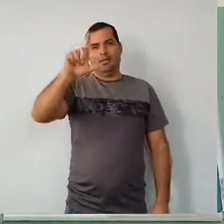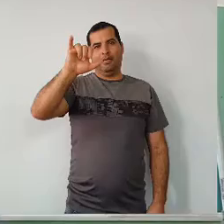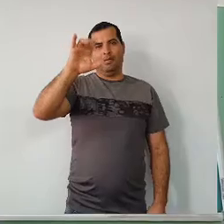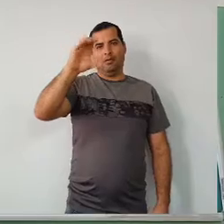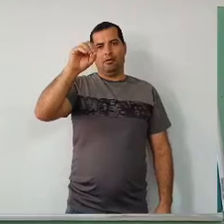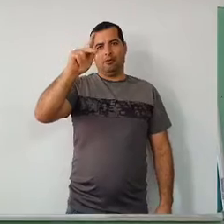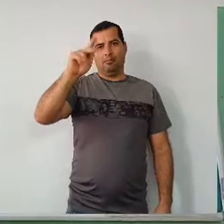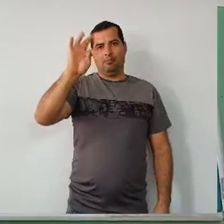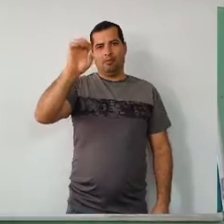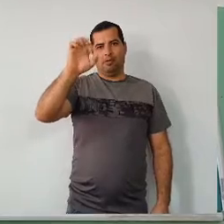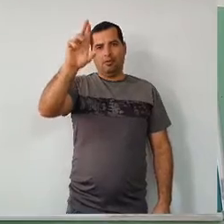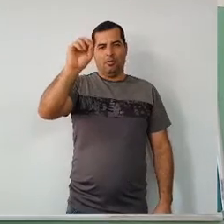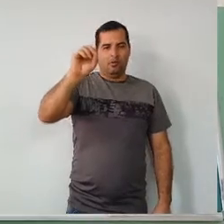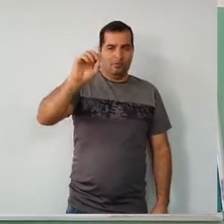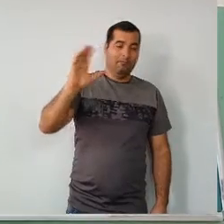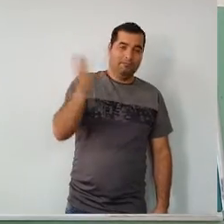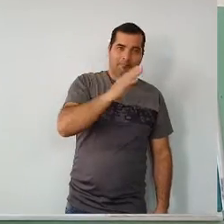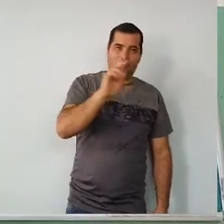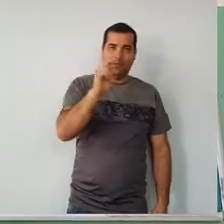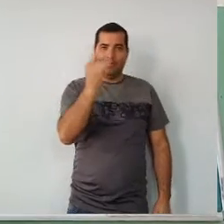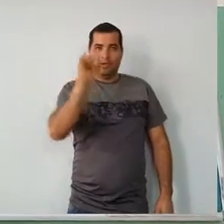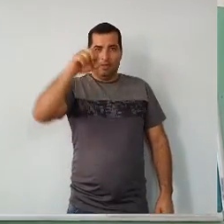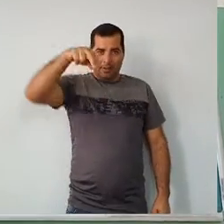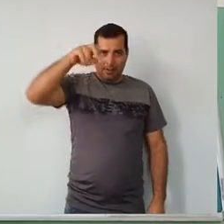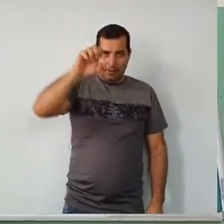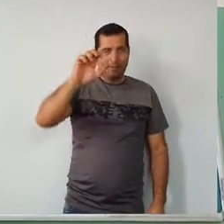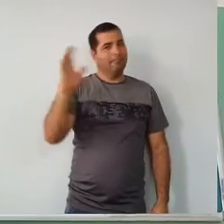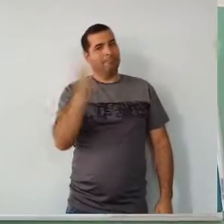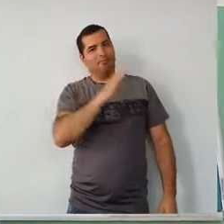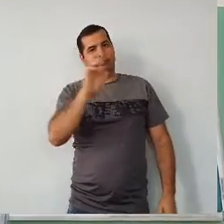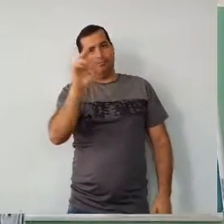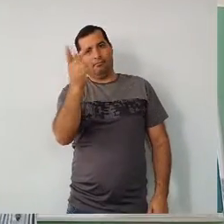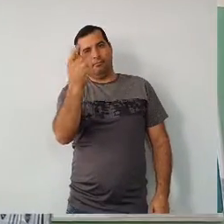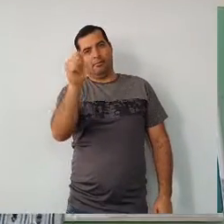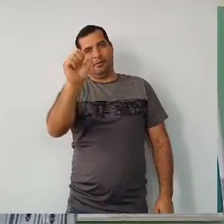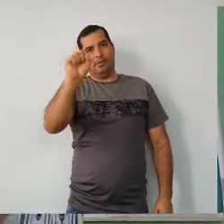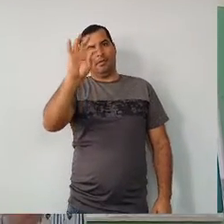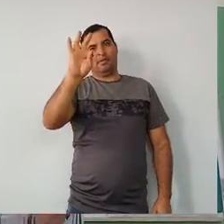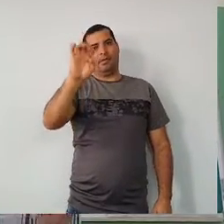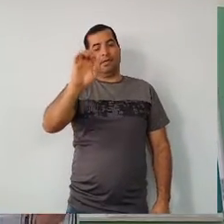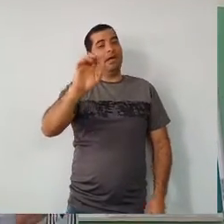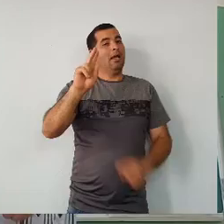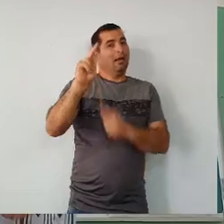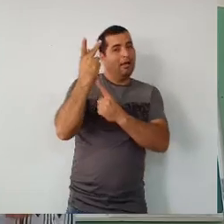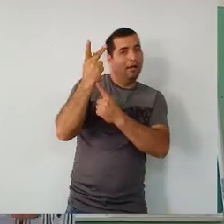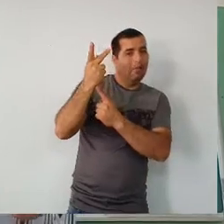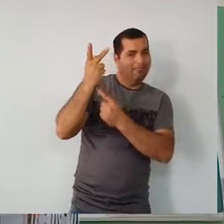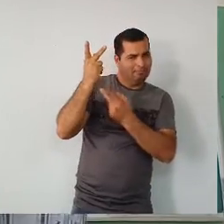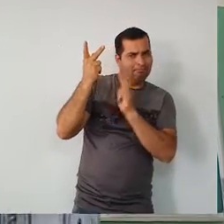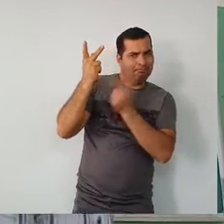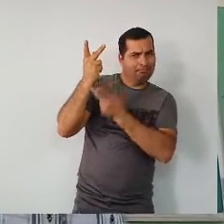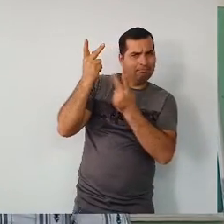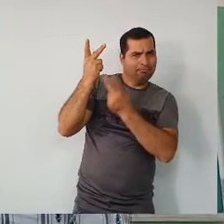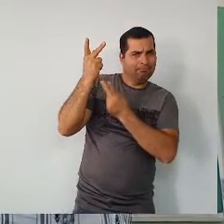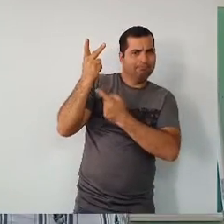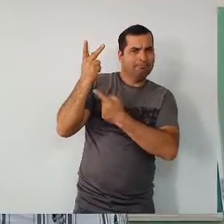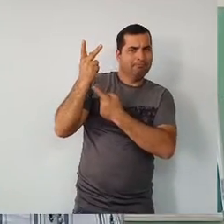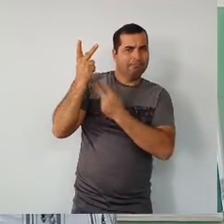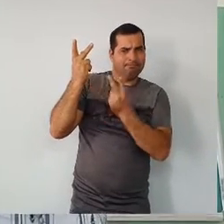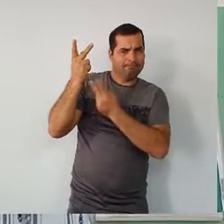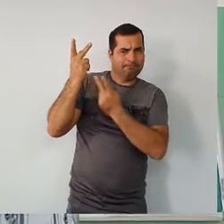hiena, haste. São todas palavras que começam junto com essa